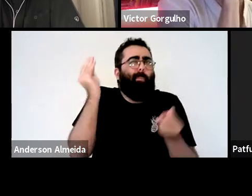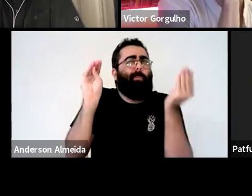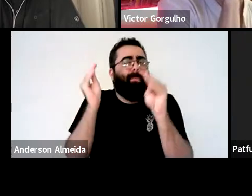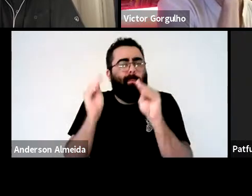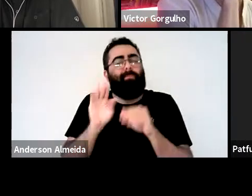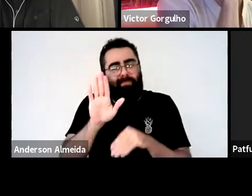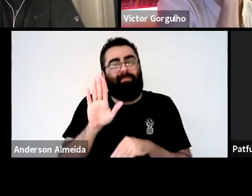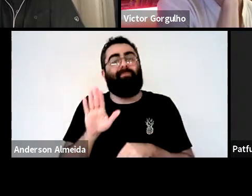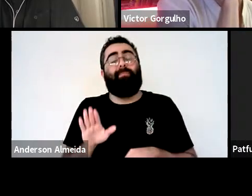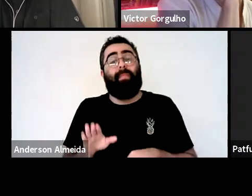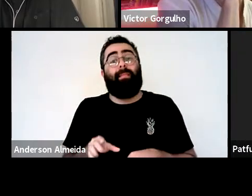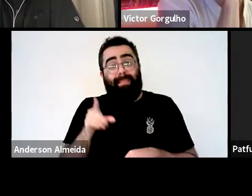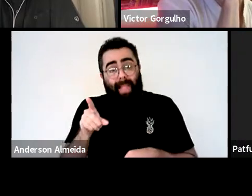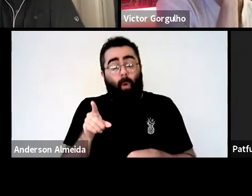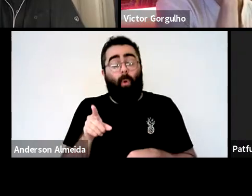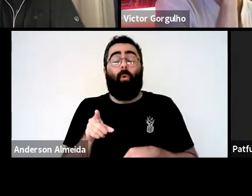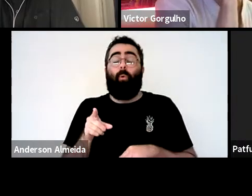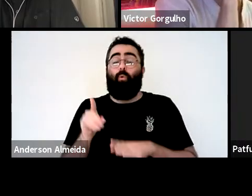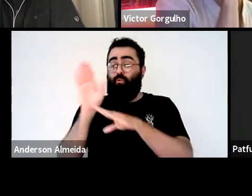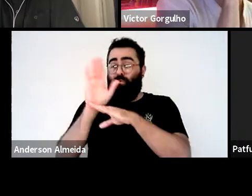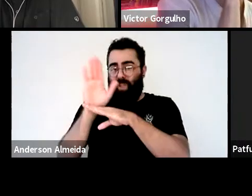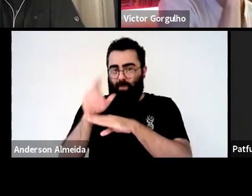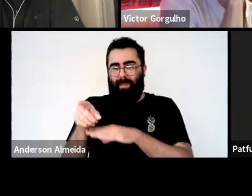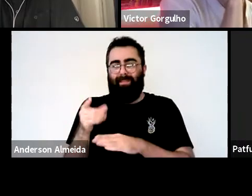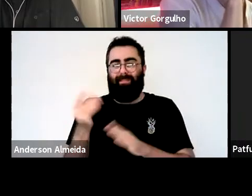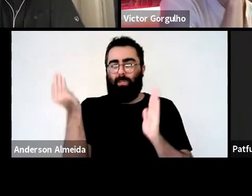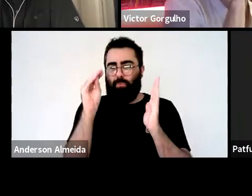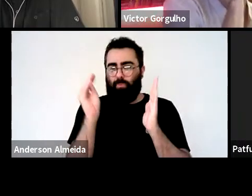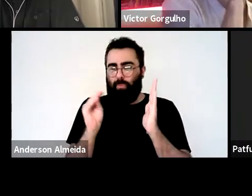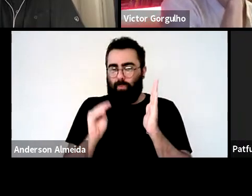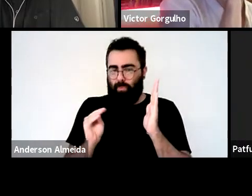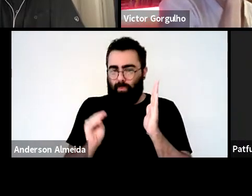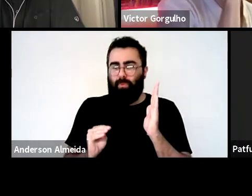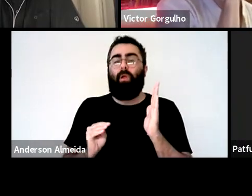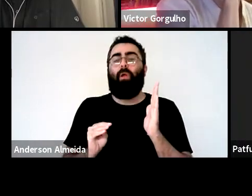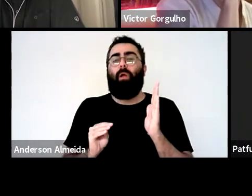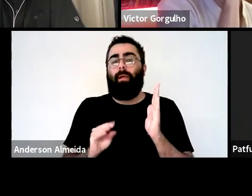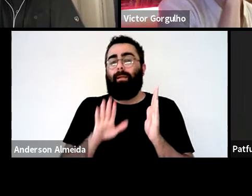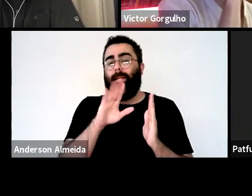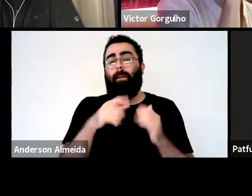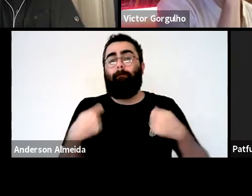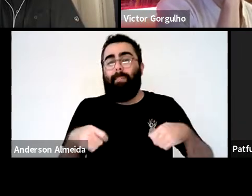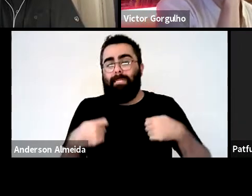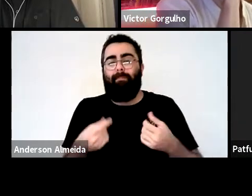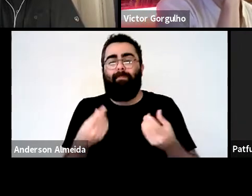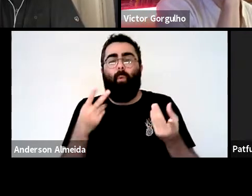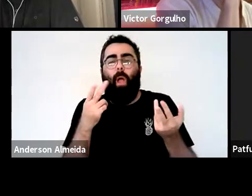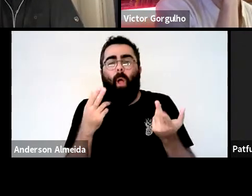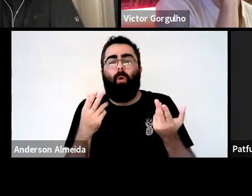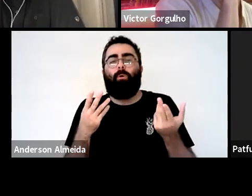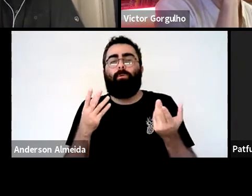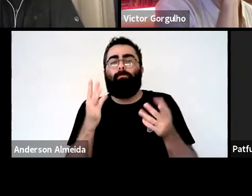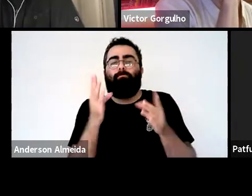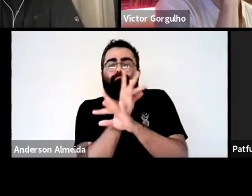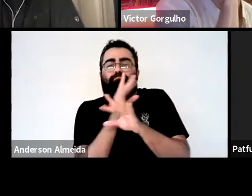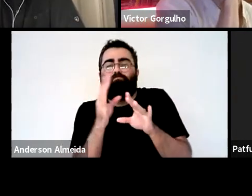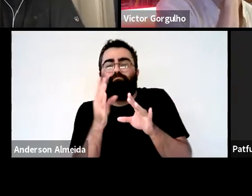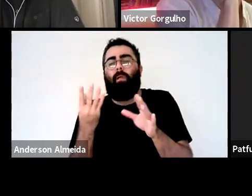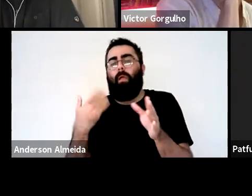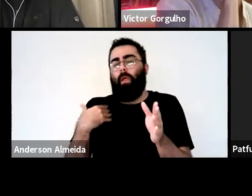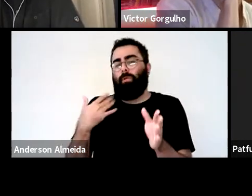a gente já de cara disse que o trabalho precisava ser nu, assim. Tinha alguma coisa no trabalho que ele precisava ser,